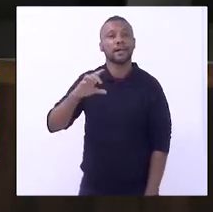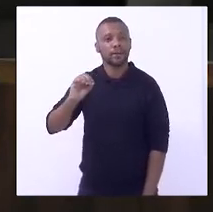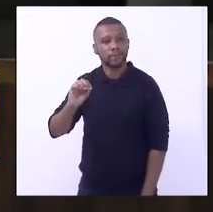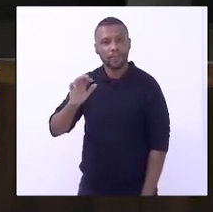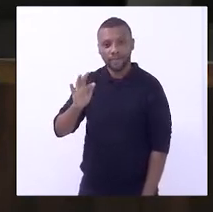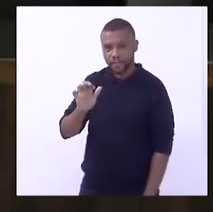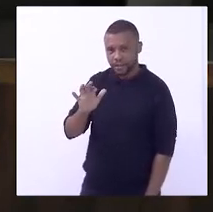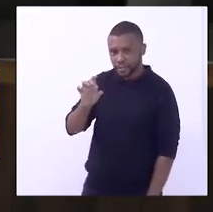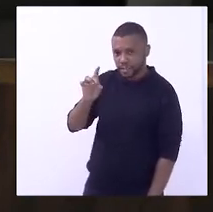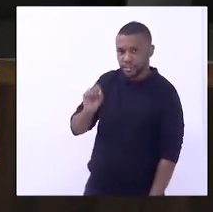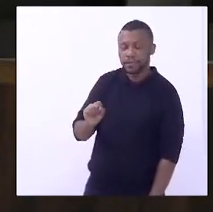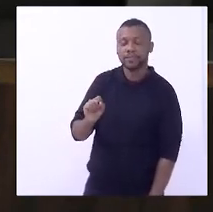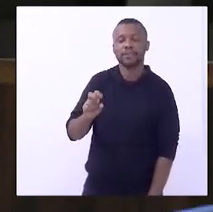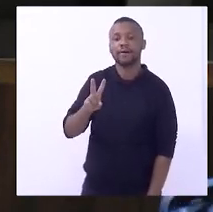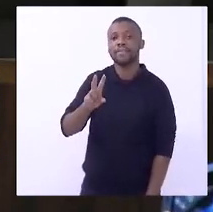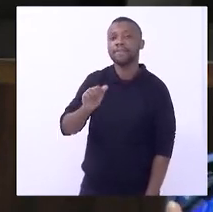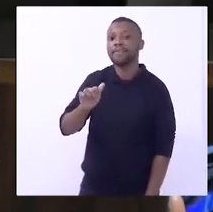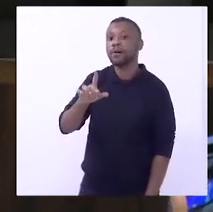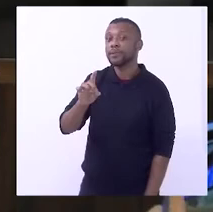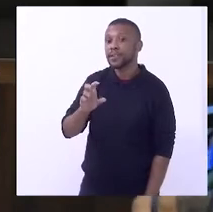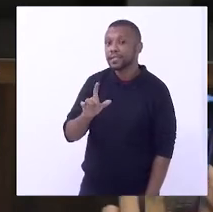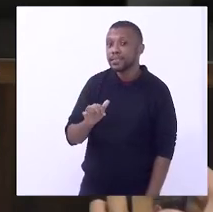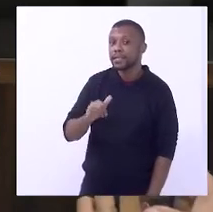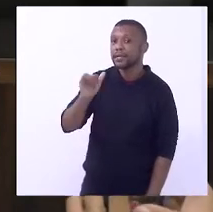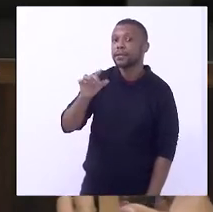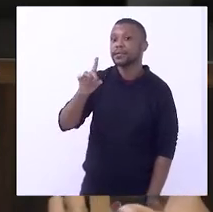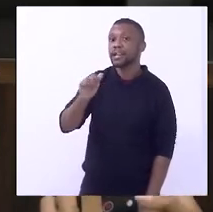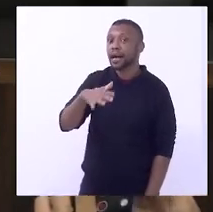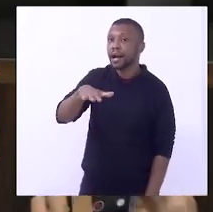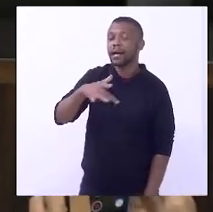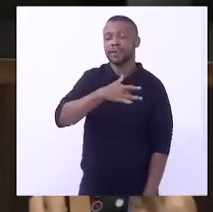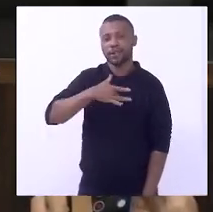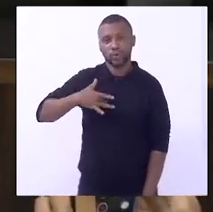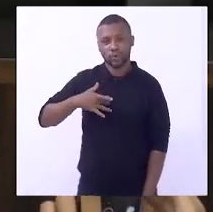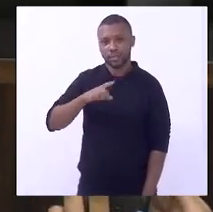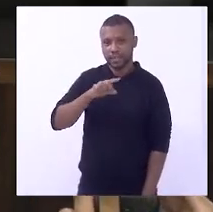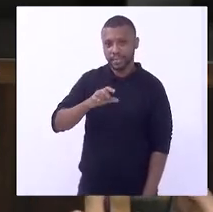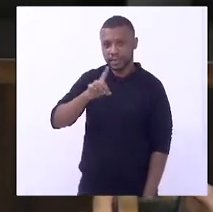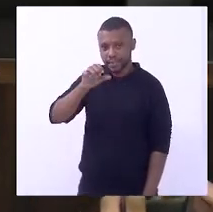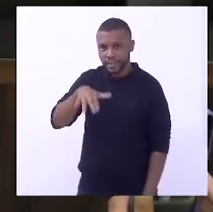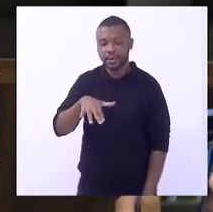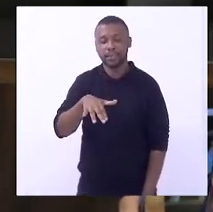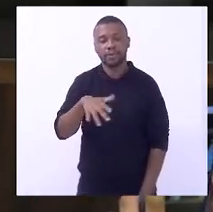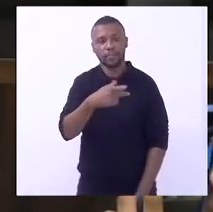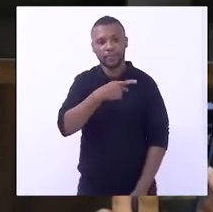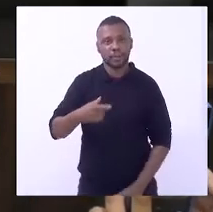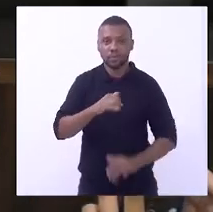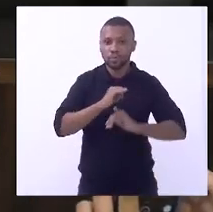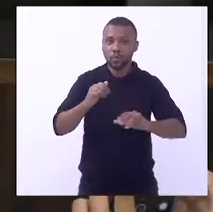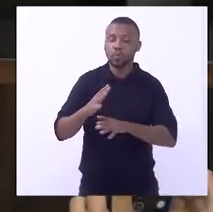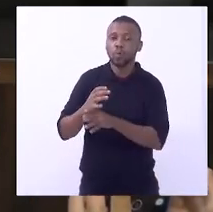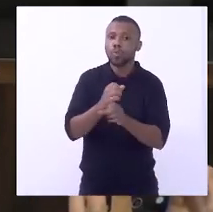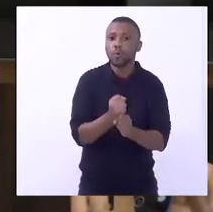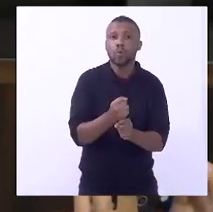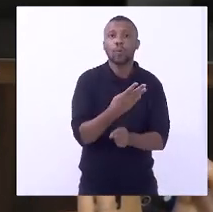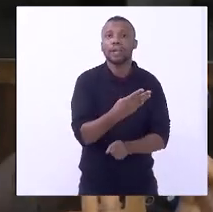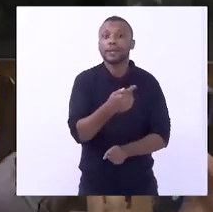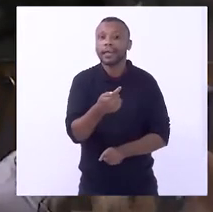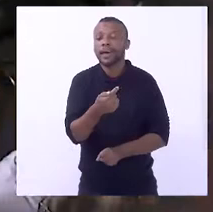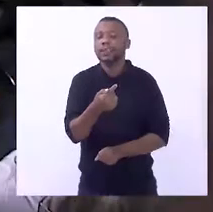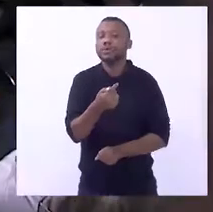Valdeci da Saúde e Zeidan. Presidência proclama o resultado. Votaram 47 senhores